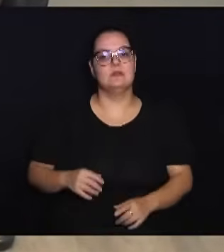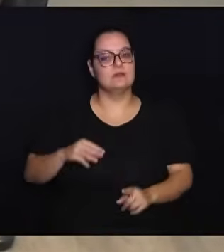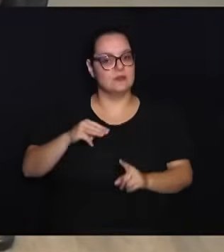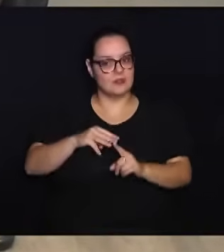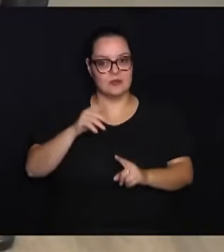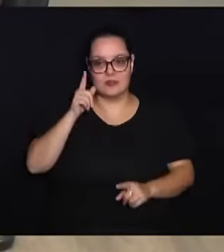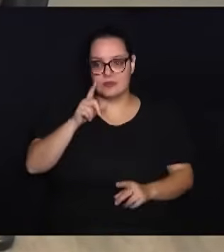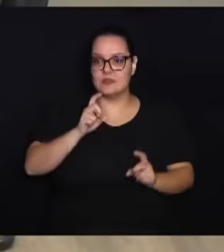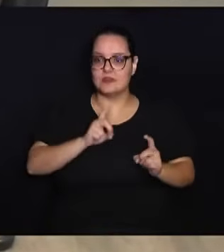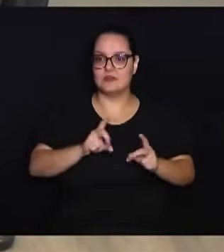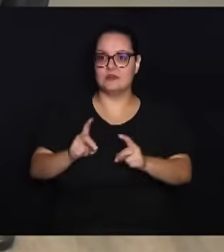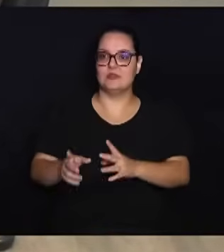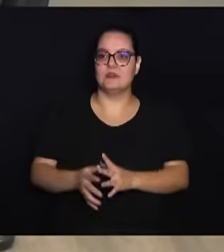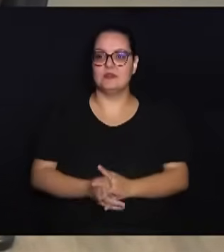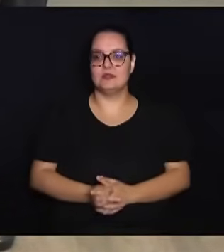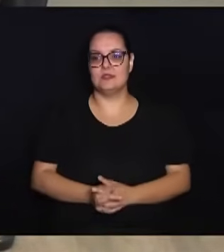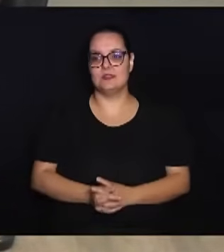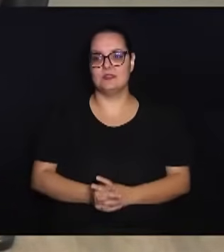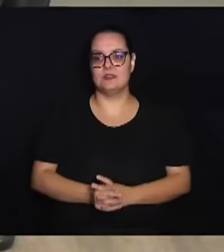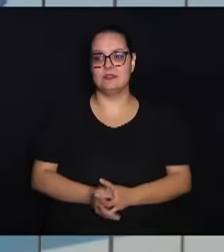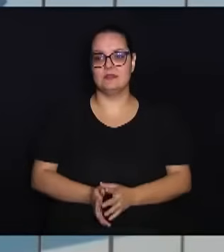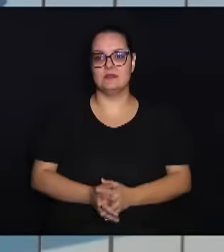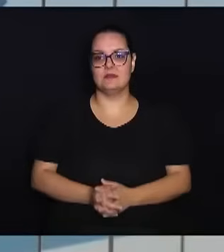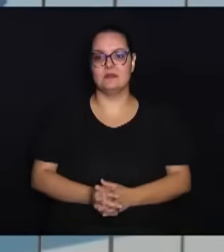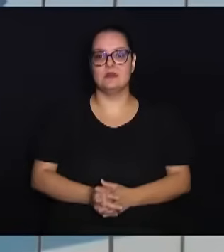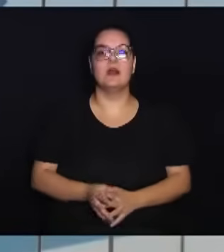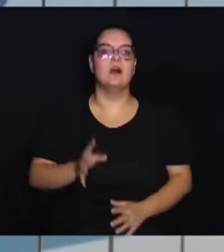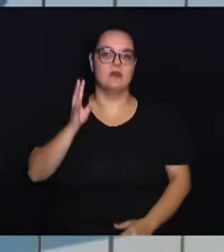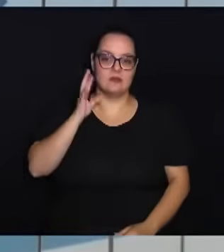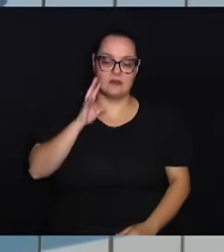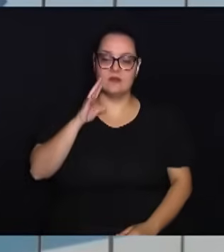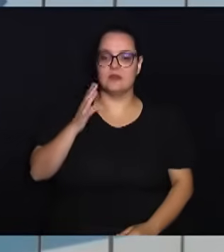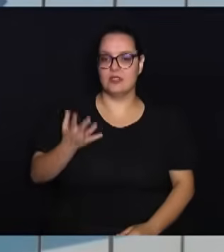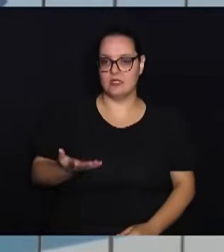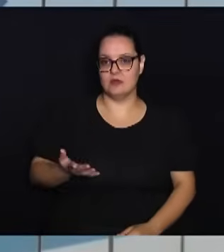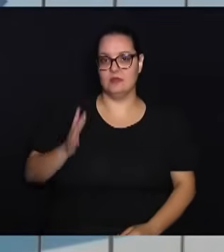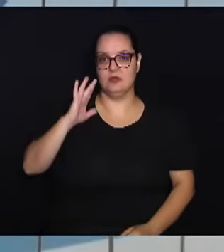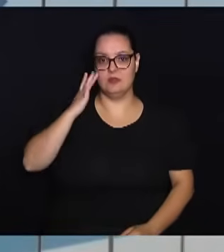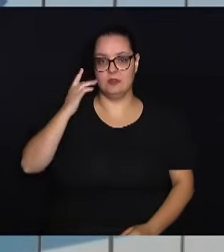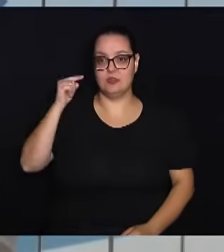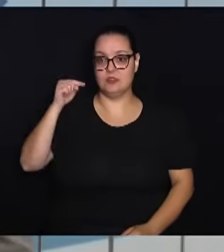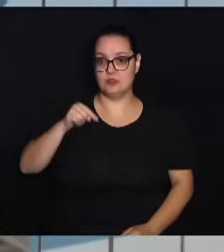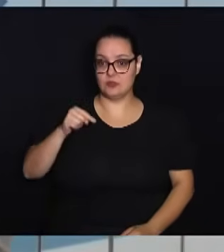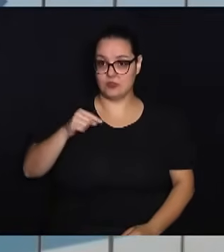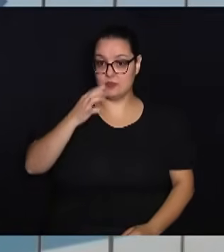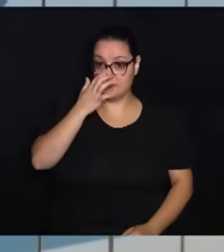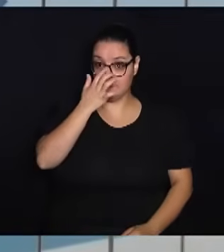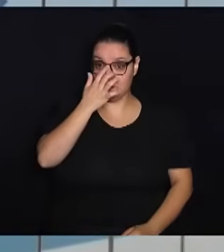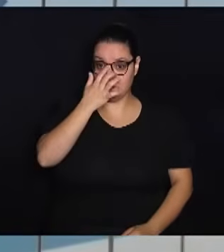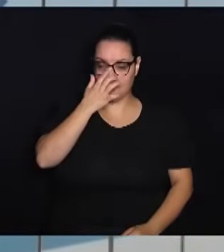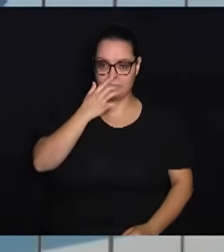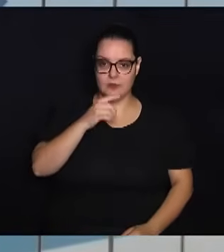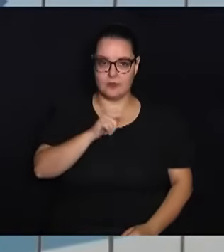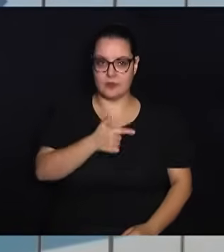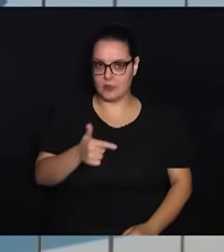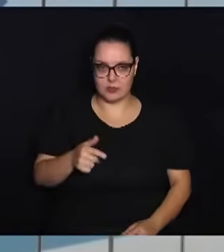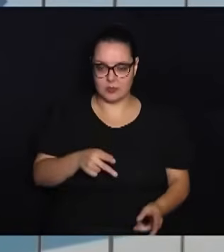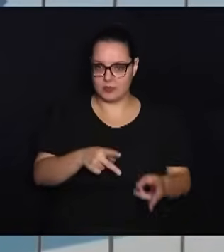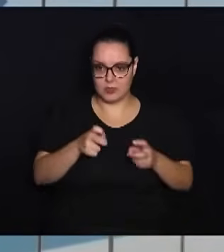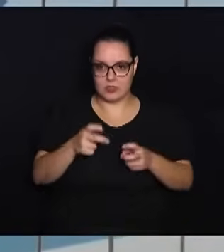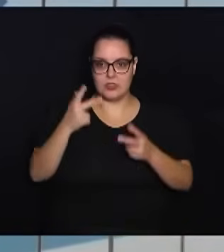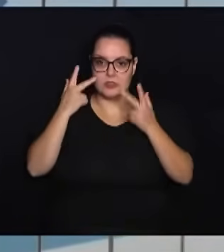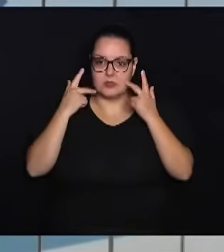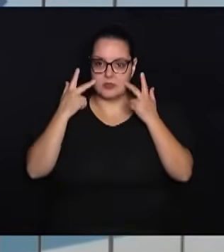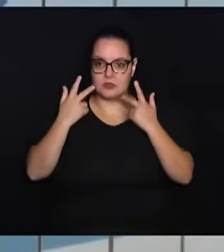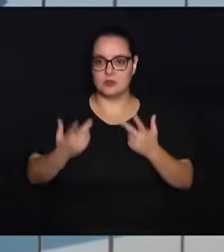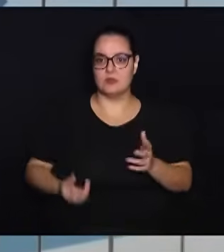de vendas. E foi muito legal, porque assim, eu acho que foi ali, sem perceber, naturalmente